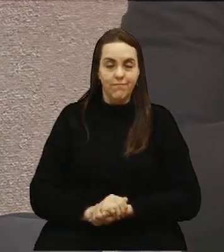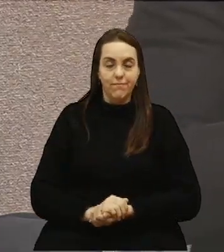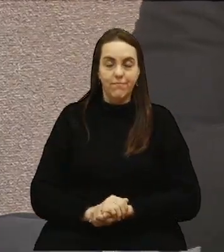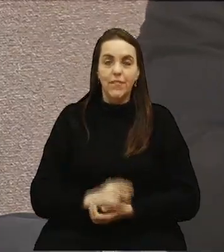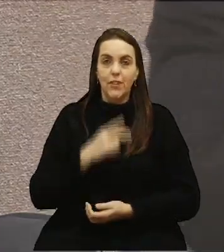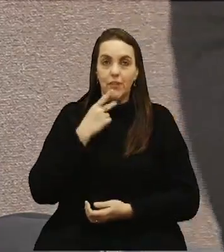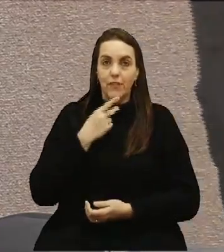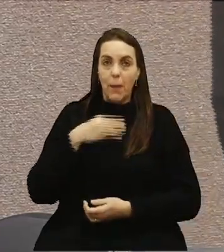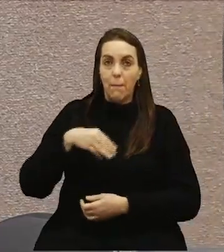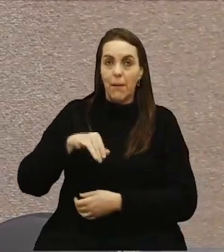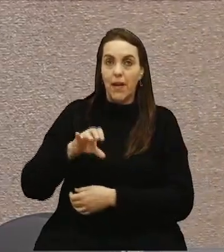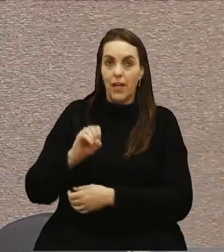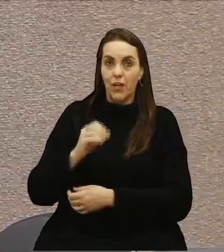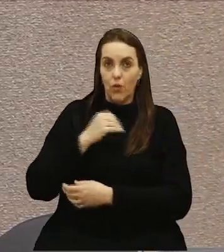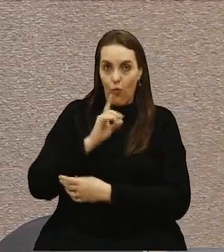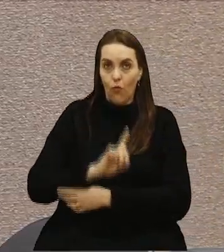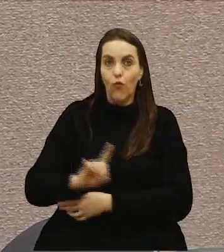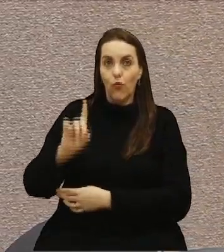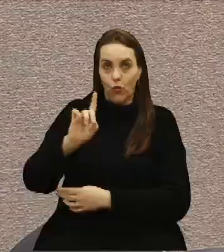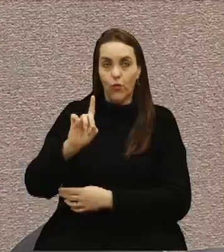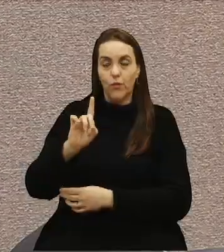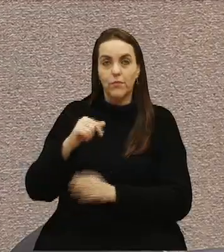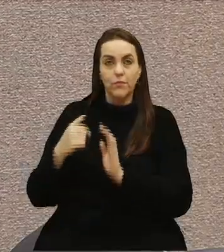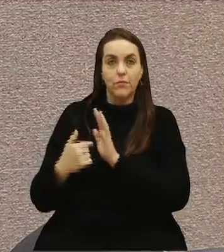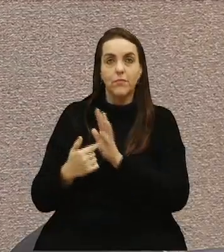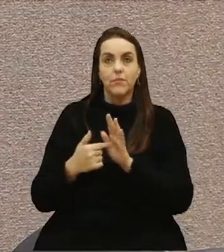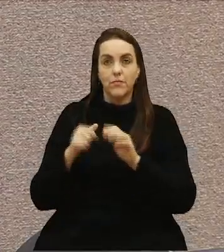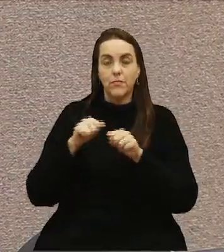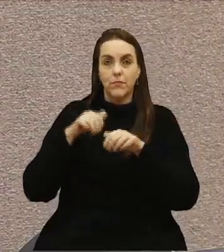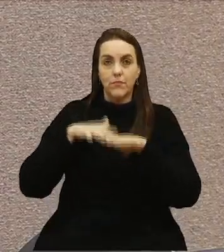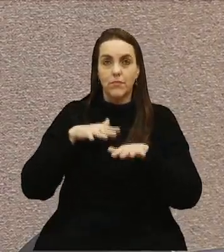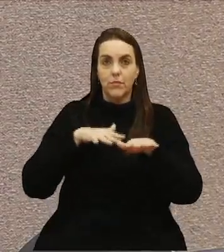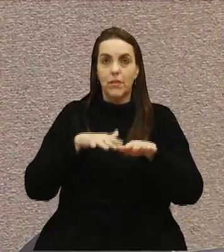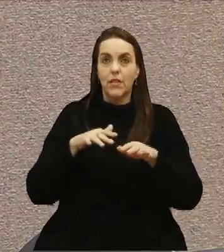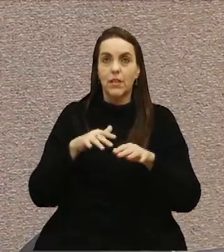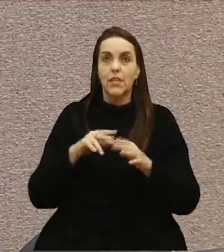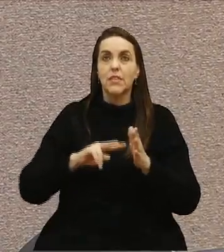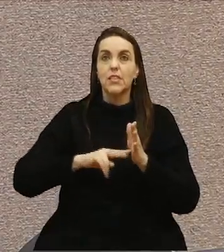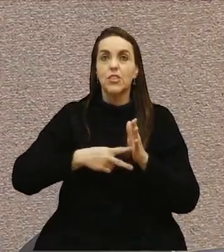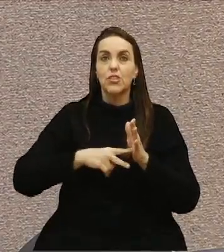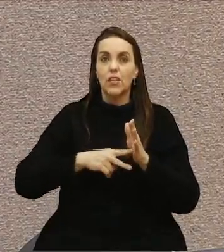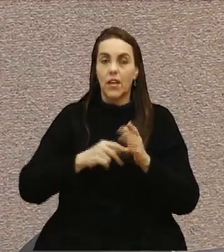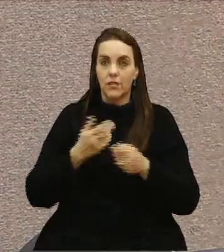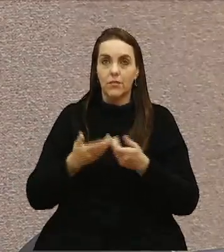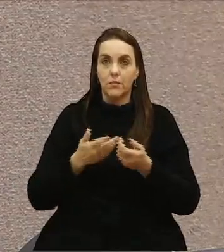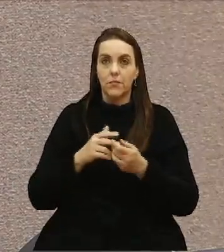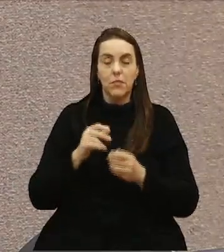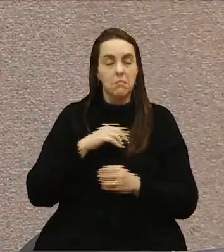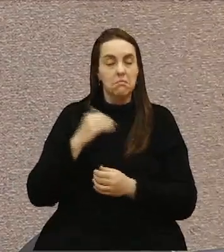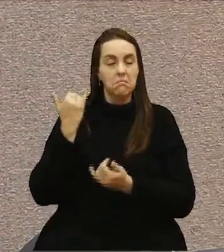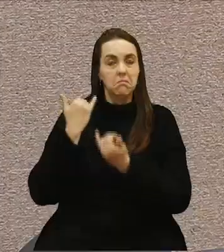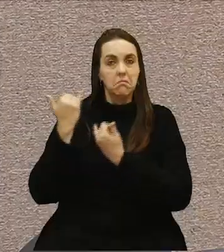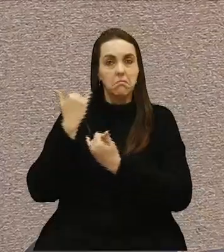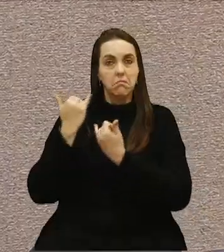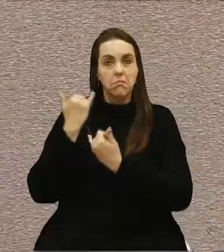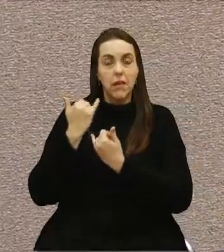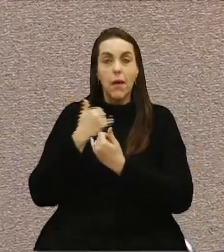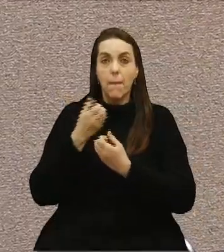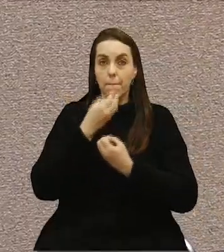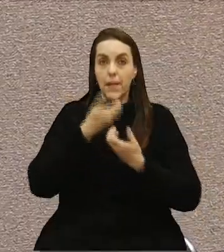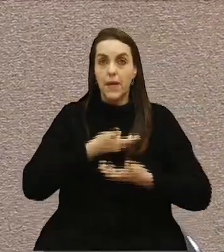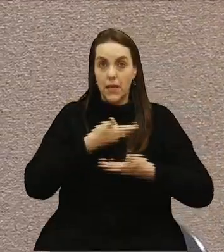maio eu fui aqui na manifestação, promovida pelo sindicato, para ouvir. E lá eu fui muito bem recebido por